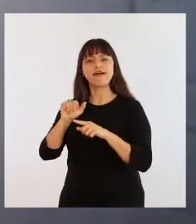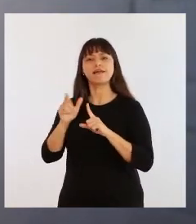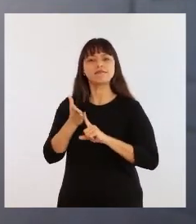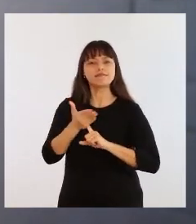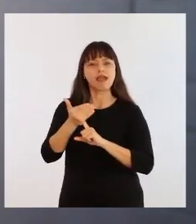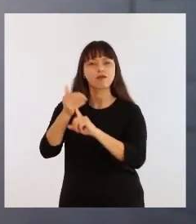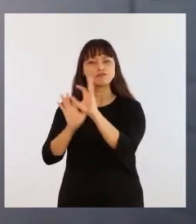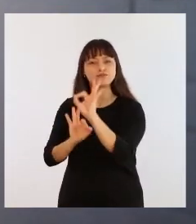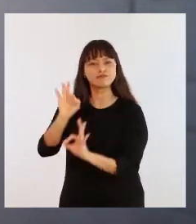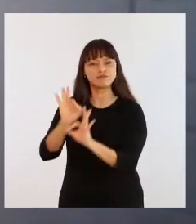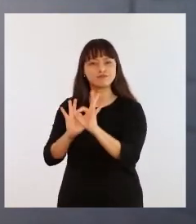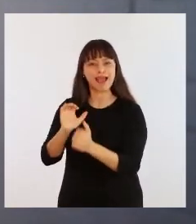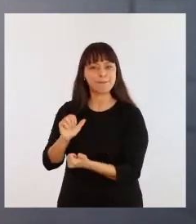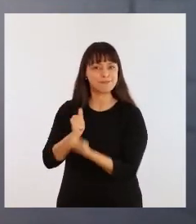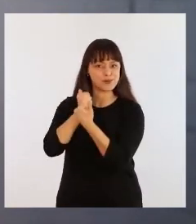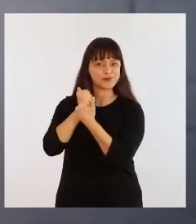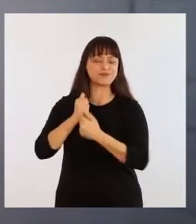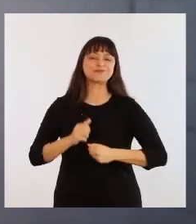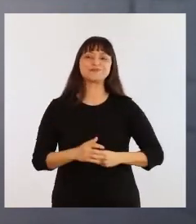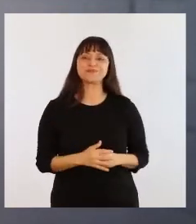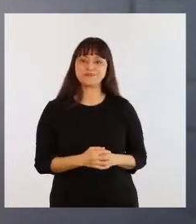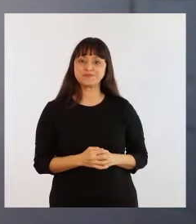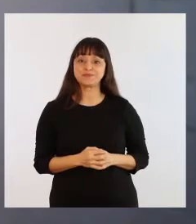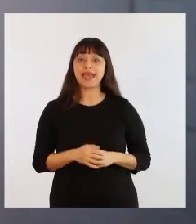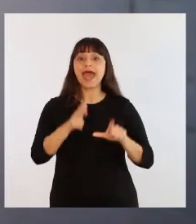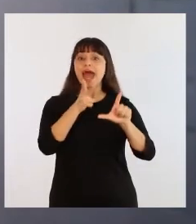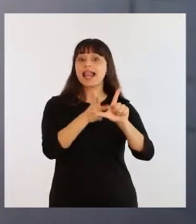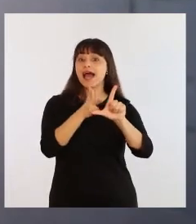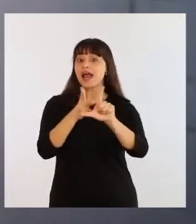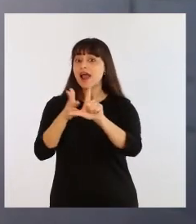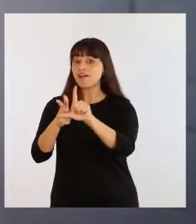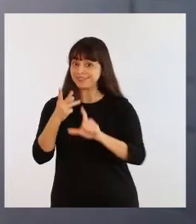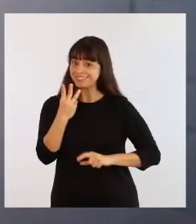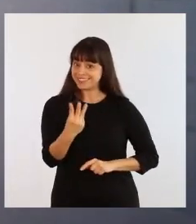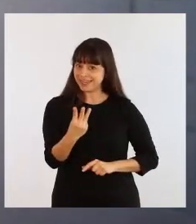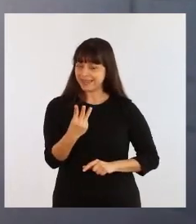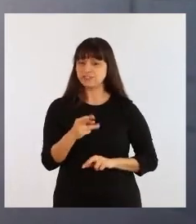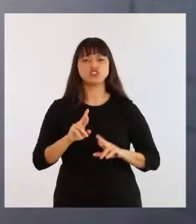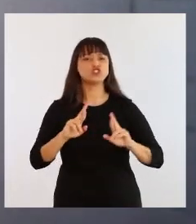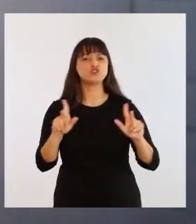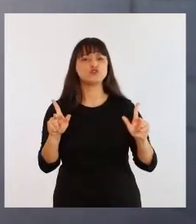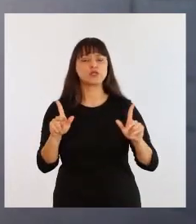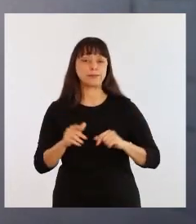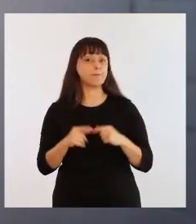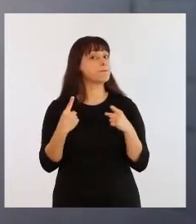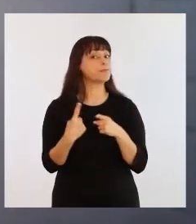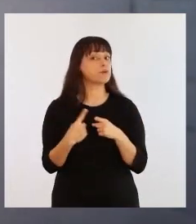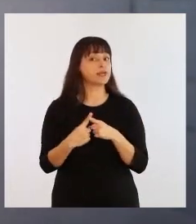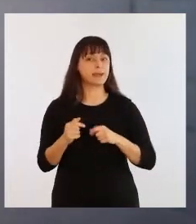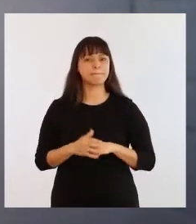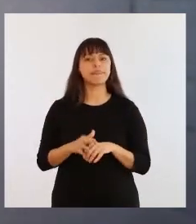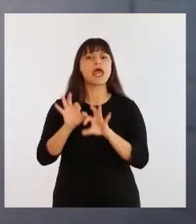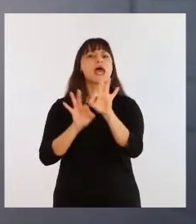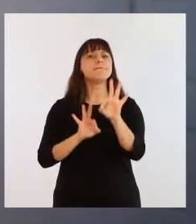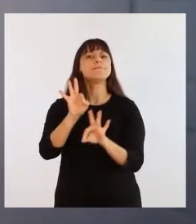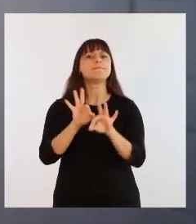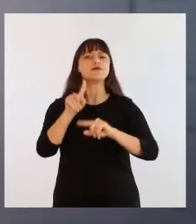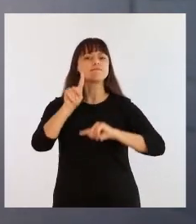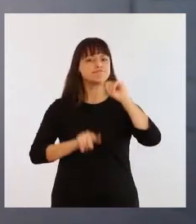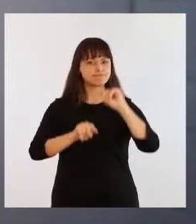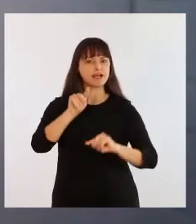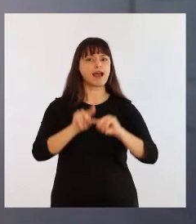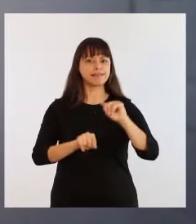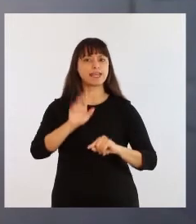socorrer. Essas nossas lives são um pouco diferentes, porque a gente preparou um conjunto de